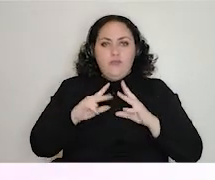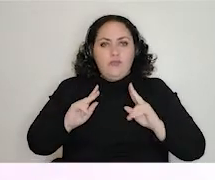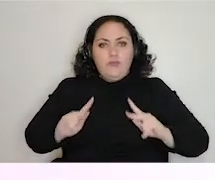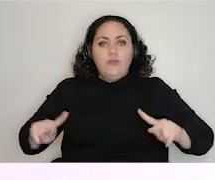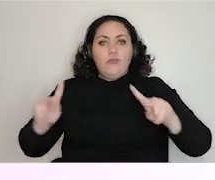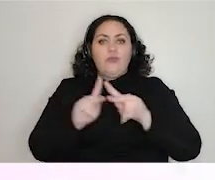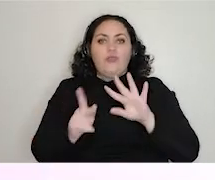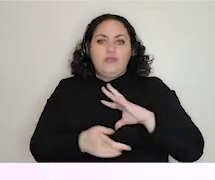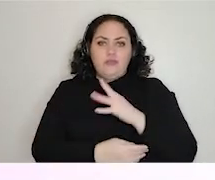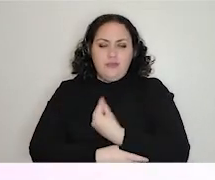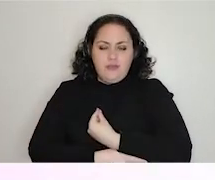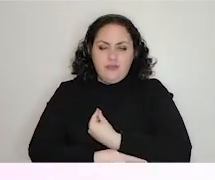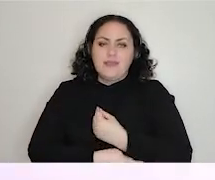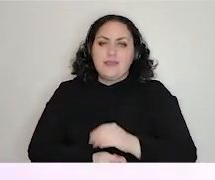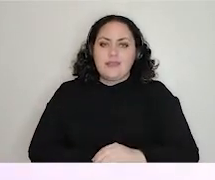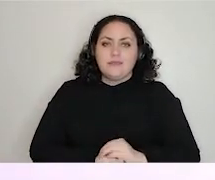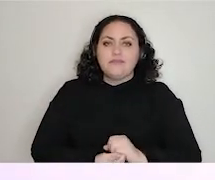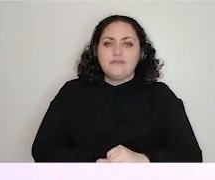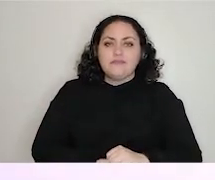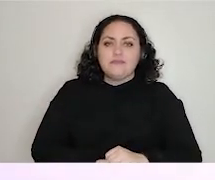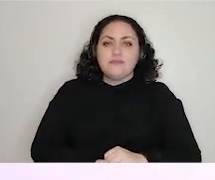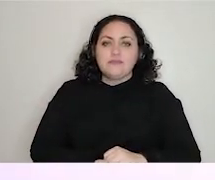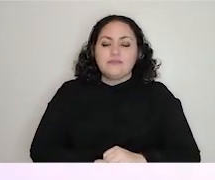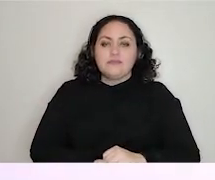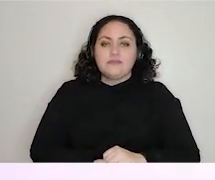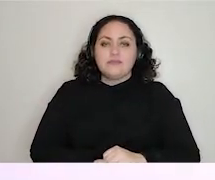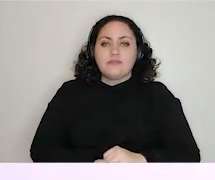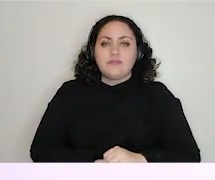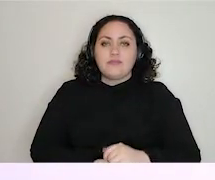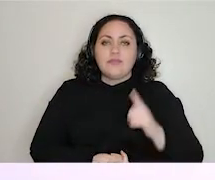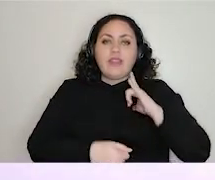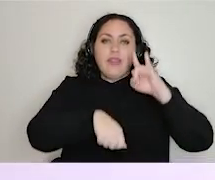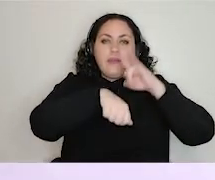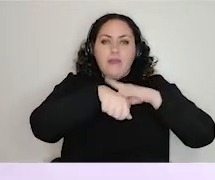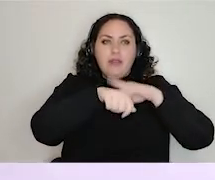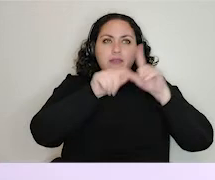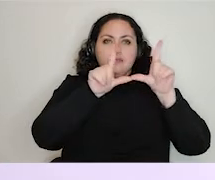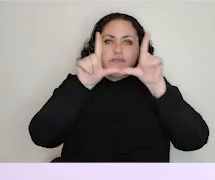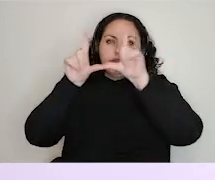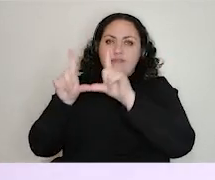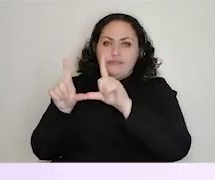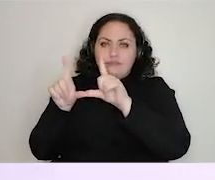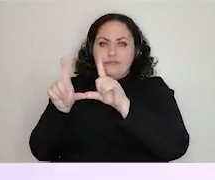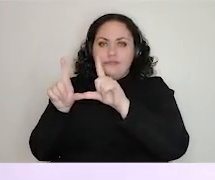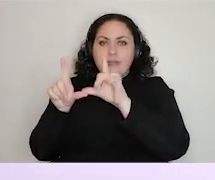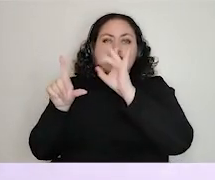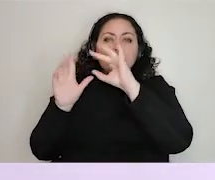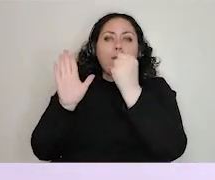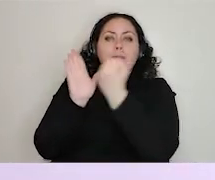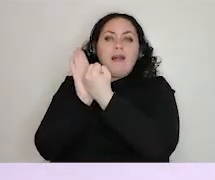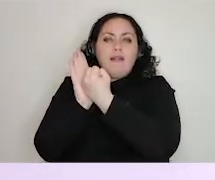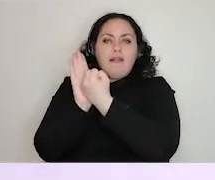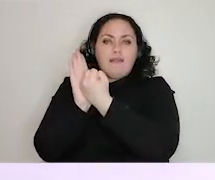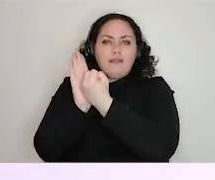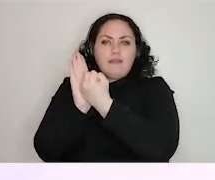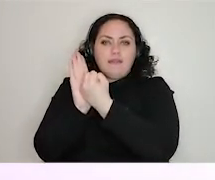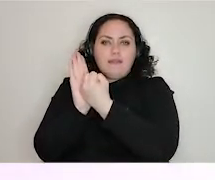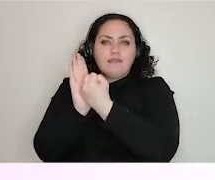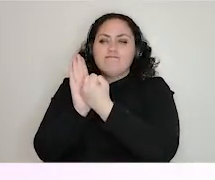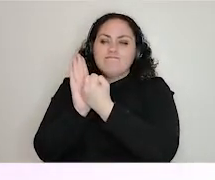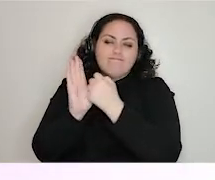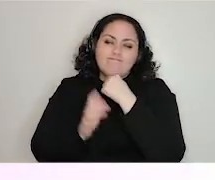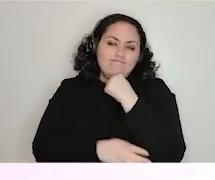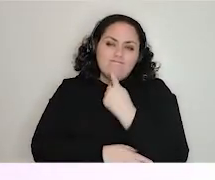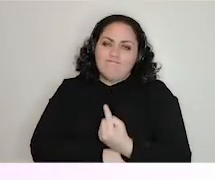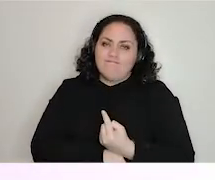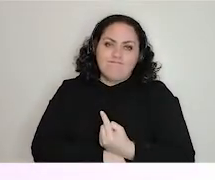trans. Né? Então, colocar lá nas plaquinhas ao lado do banheiro, o símbolo só não é o suficiente, já se